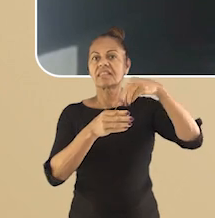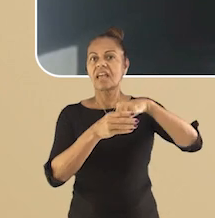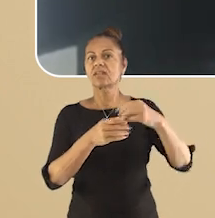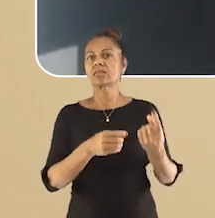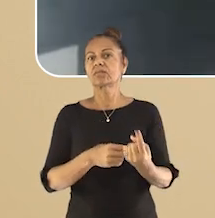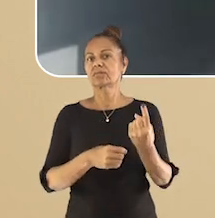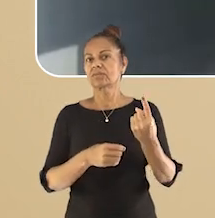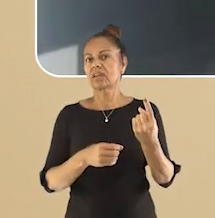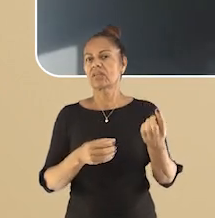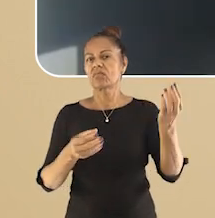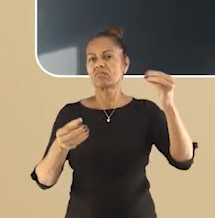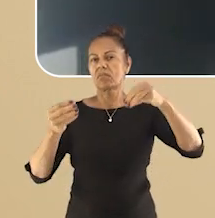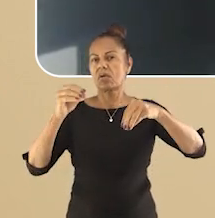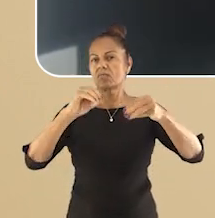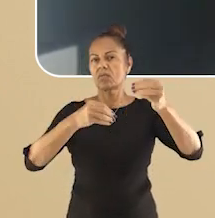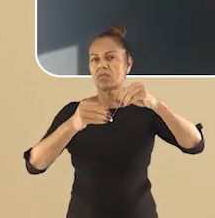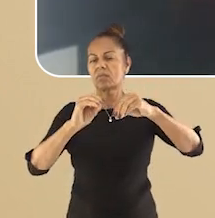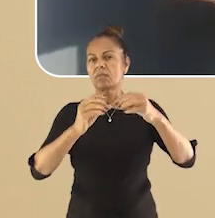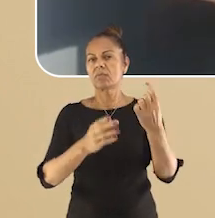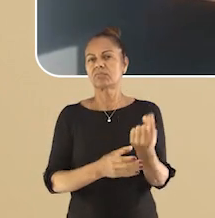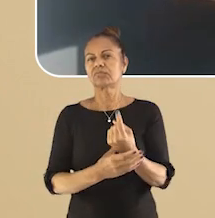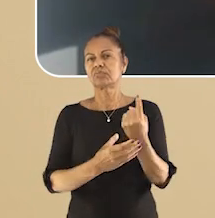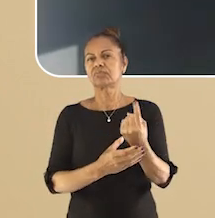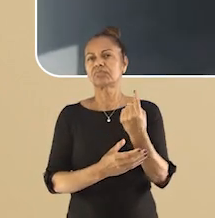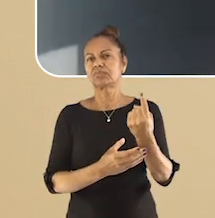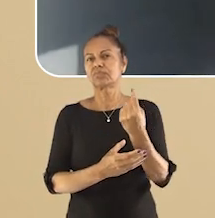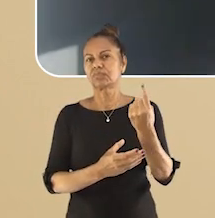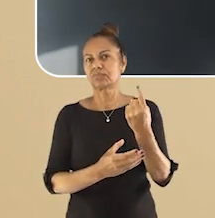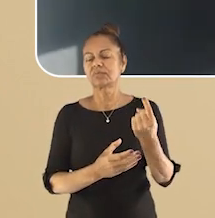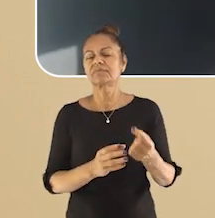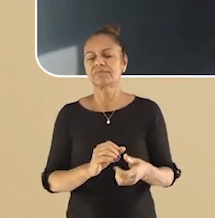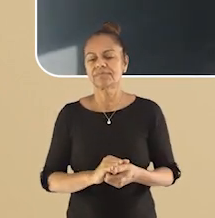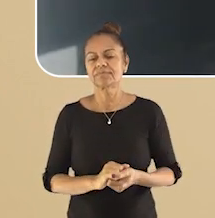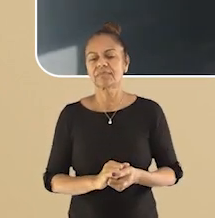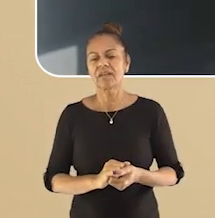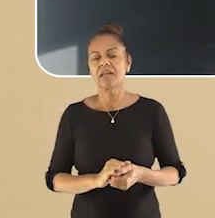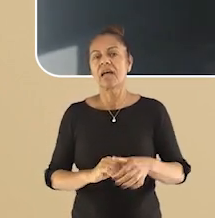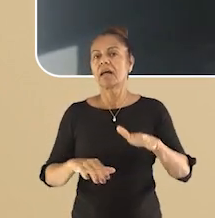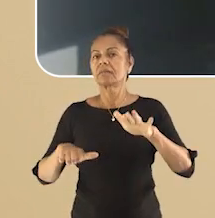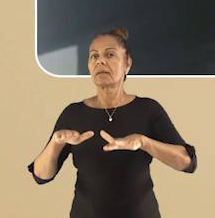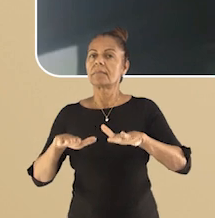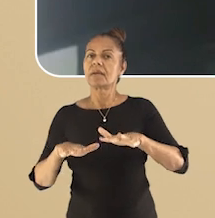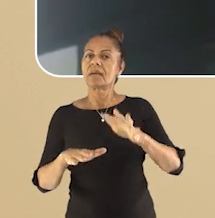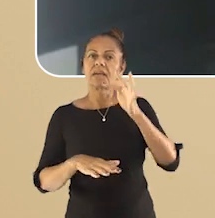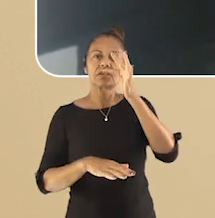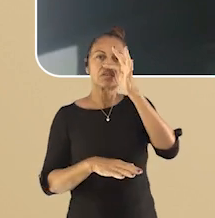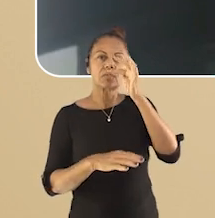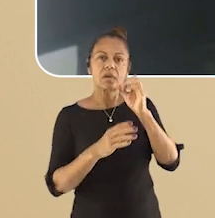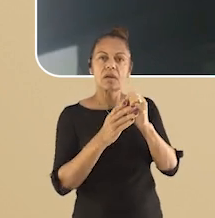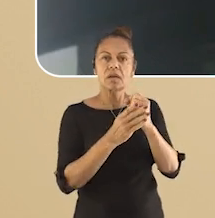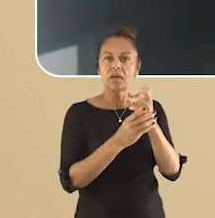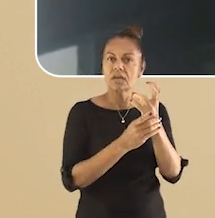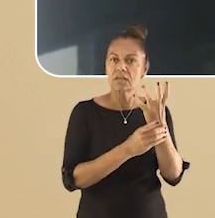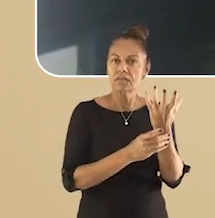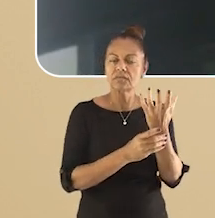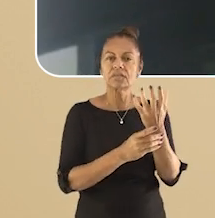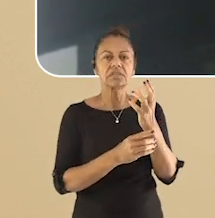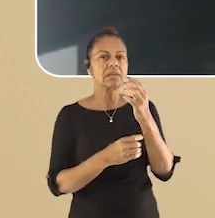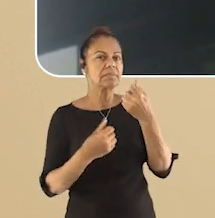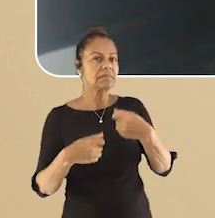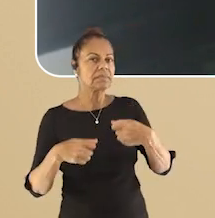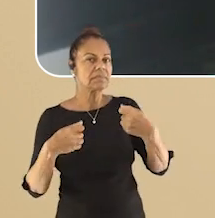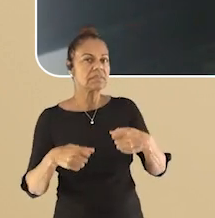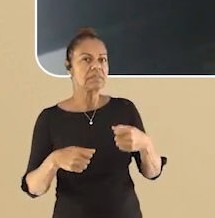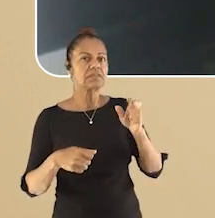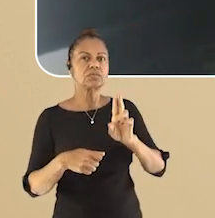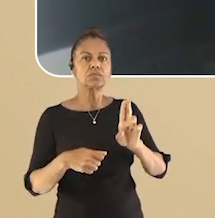Em seguida, misture todos os ingredientes no liquidificador. A quantidade de cada